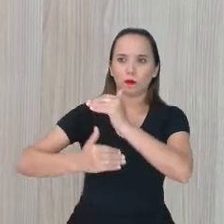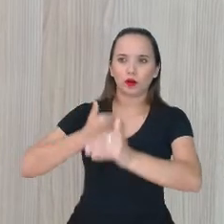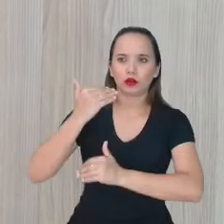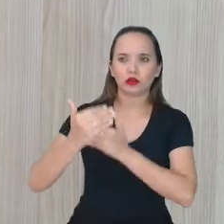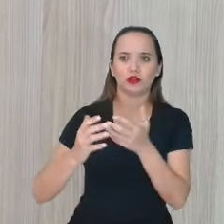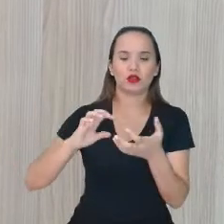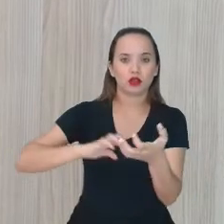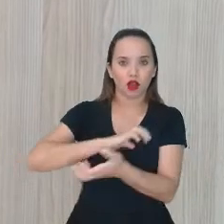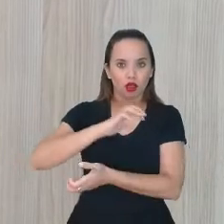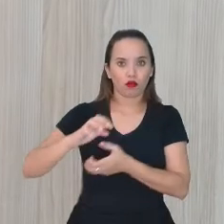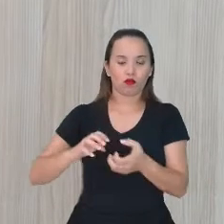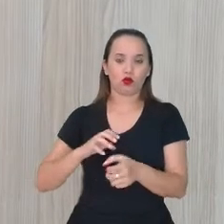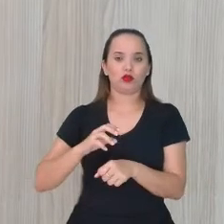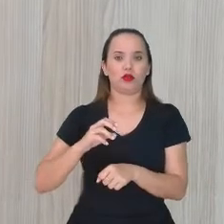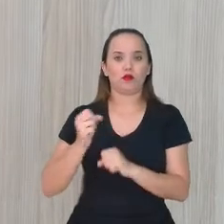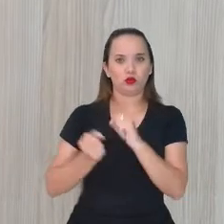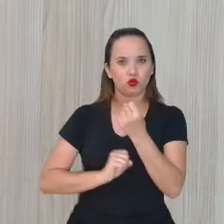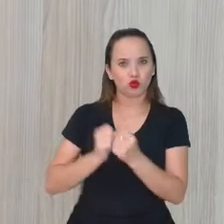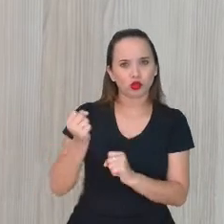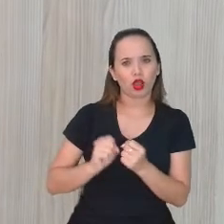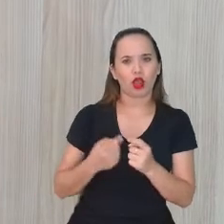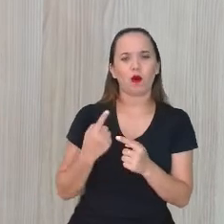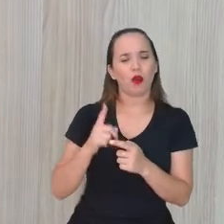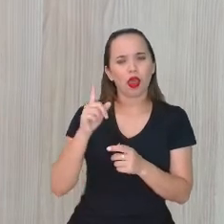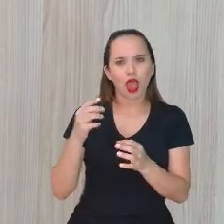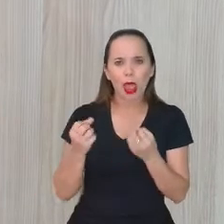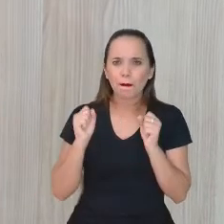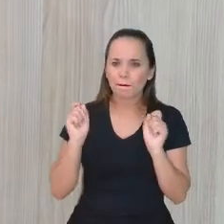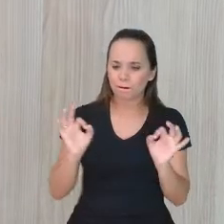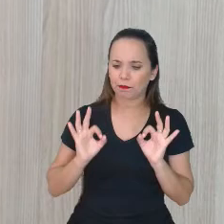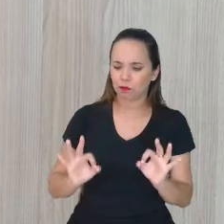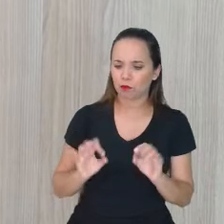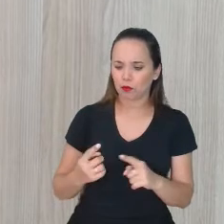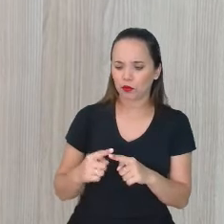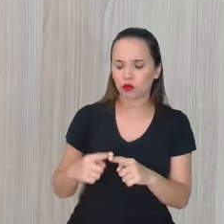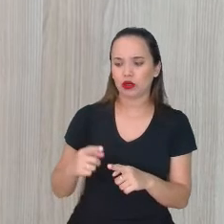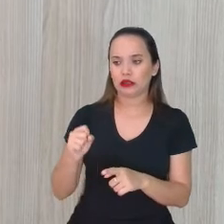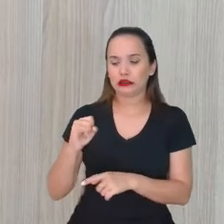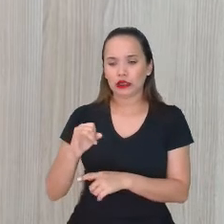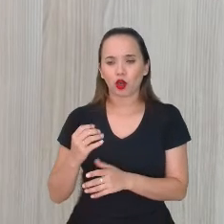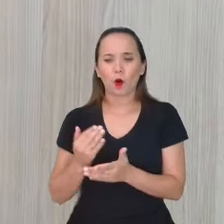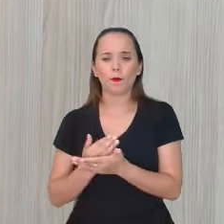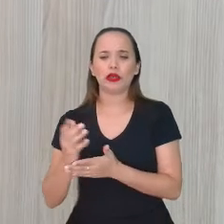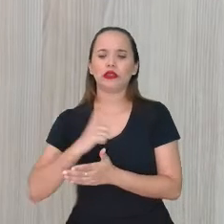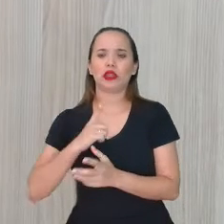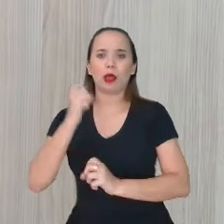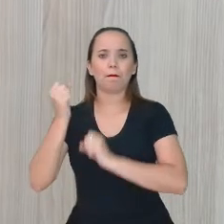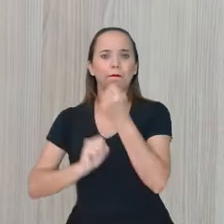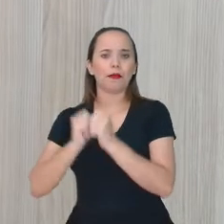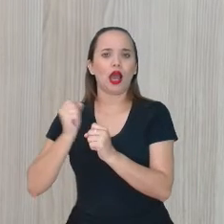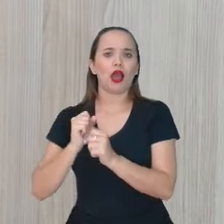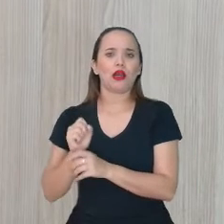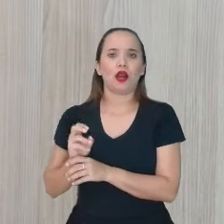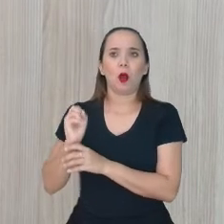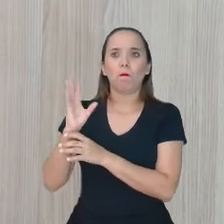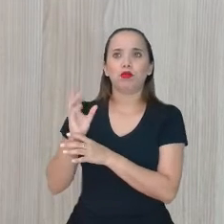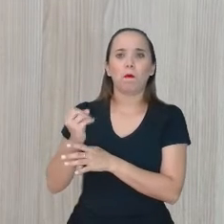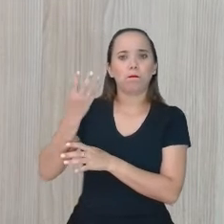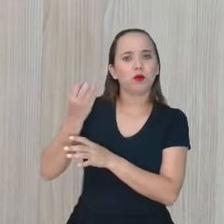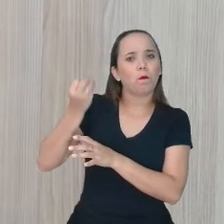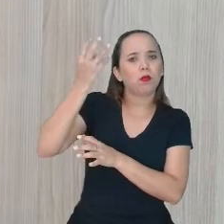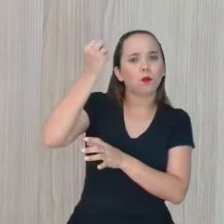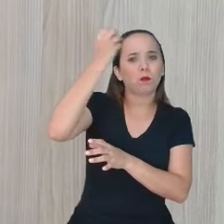Industrial, é perfeito porque você pega, né, lá de trás, né, quando surge a máquina a vapor, aí depois vem a questão da